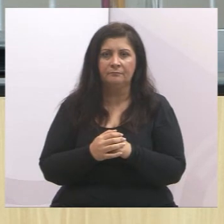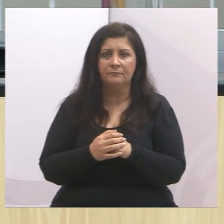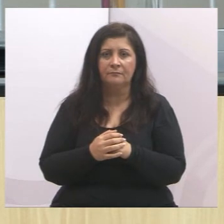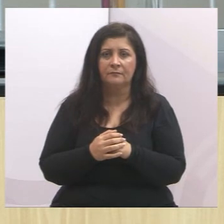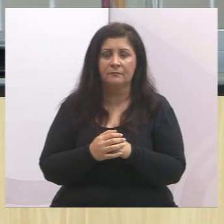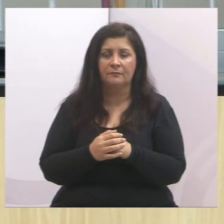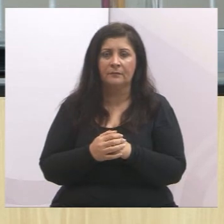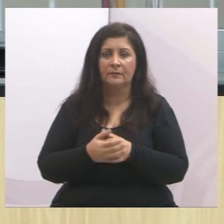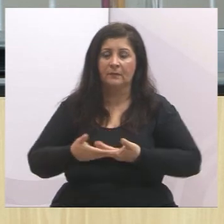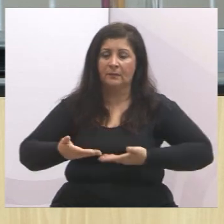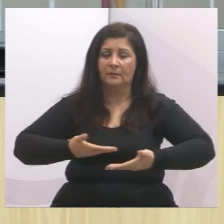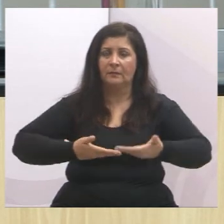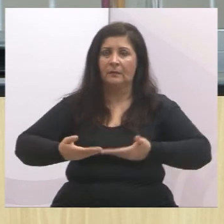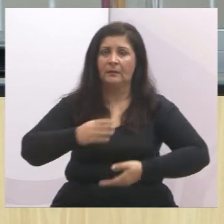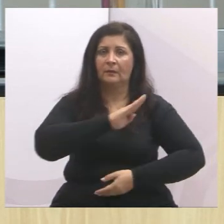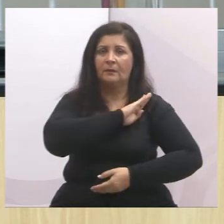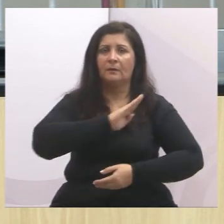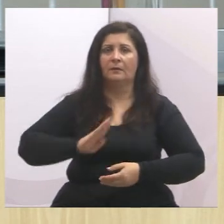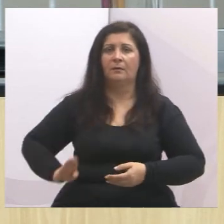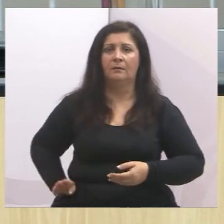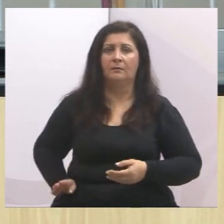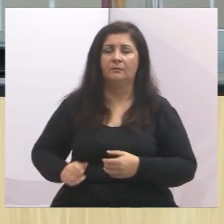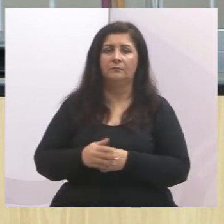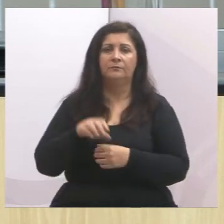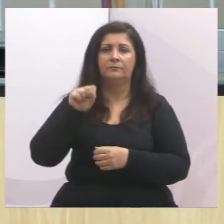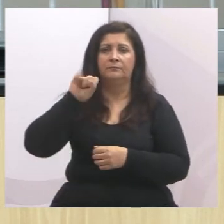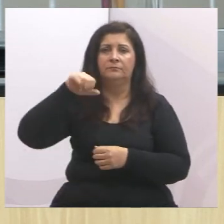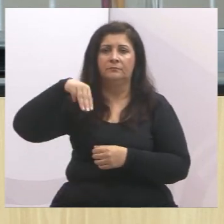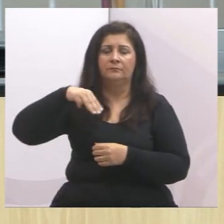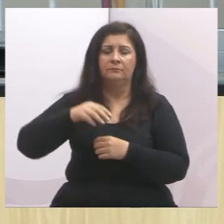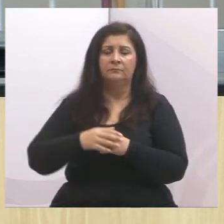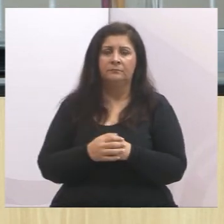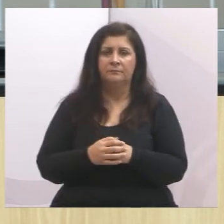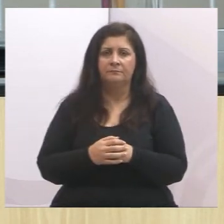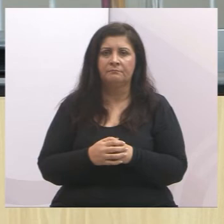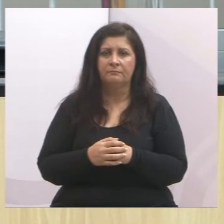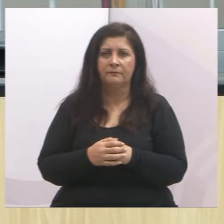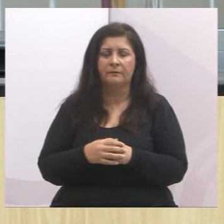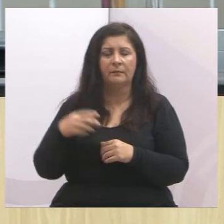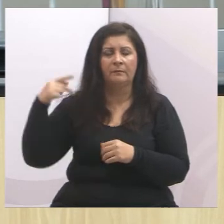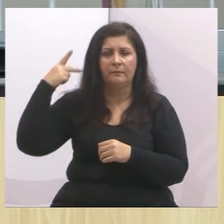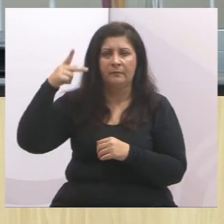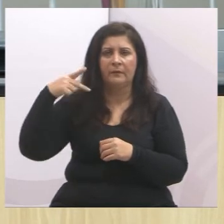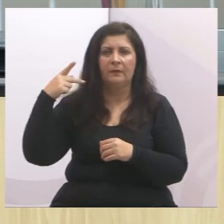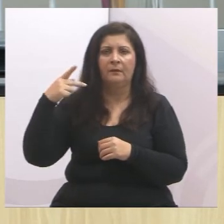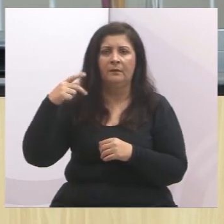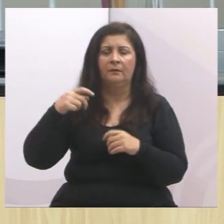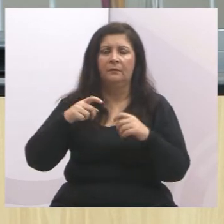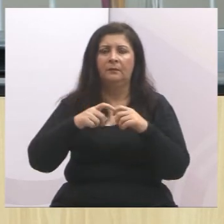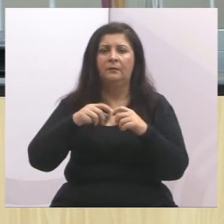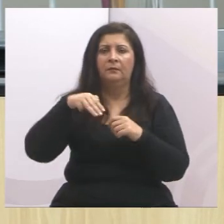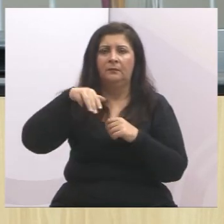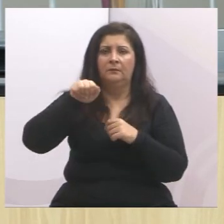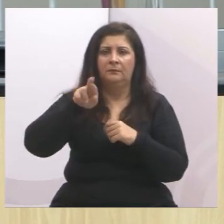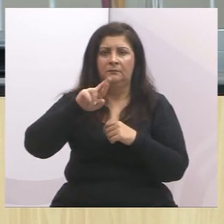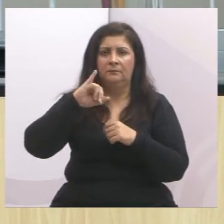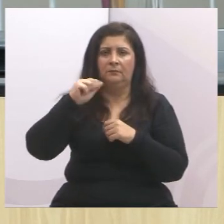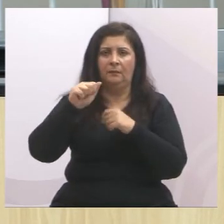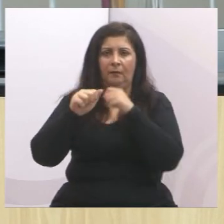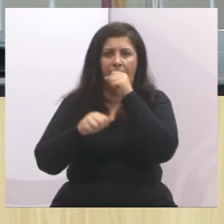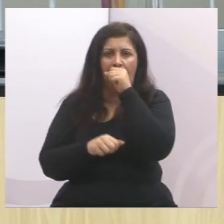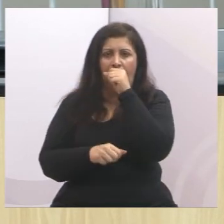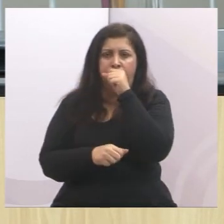servidora pública lotada no SIM, formulada pela vereadora doutora Márcia